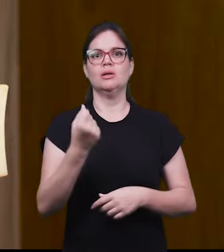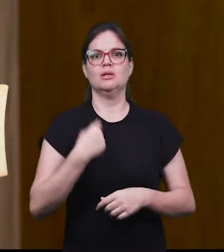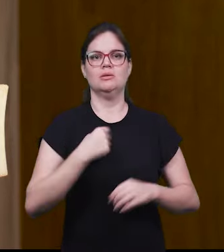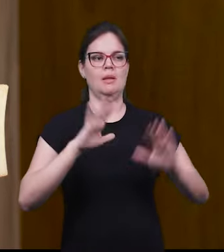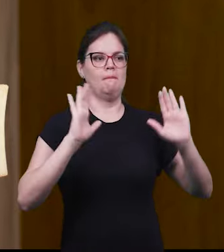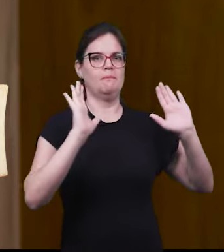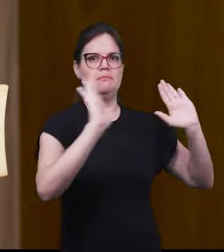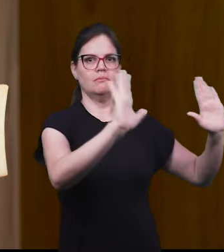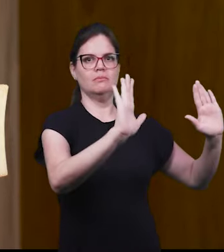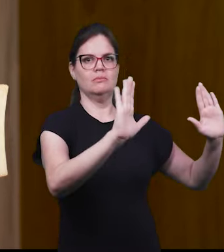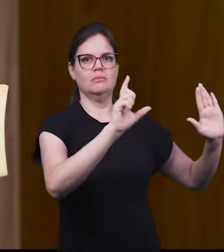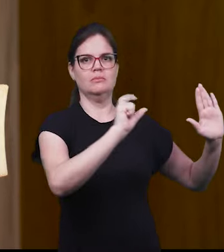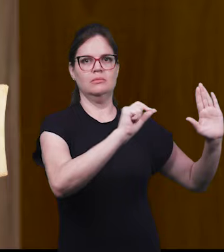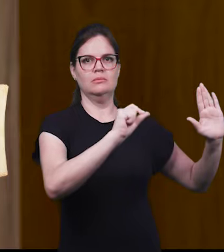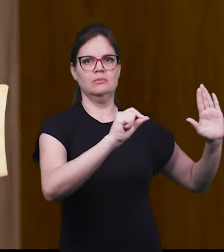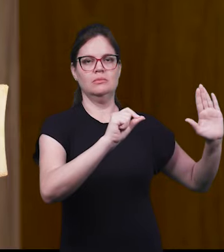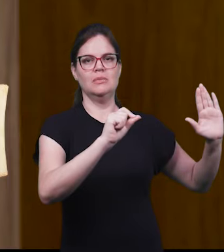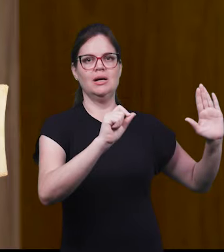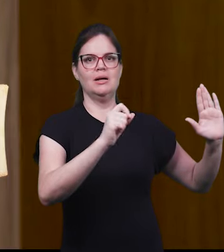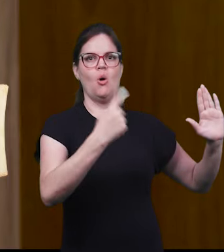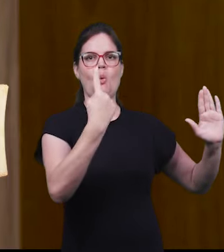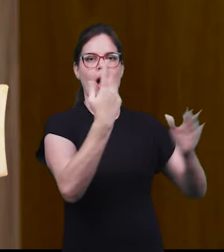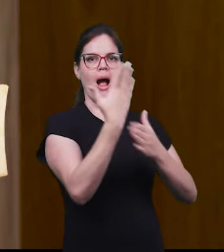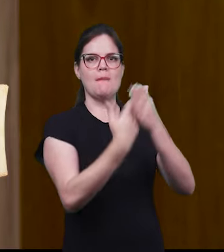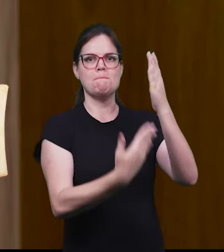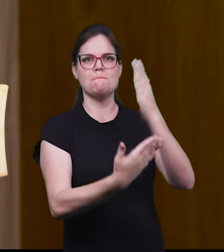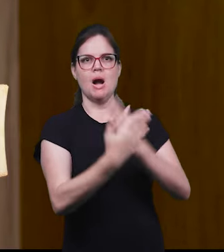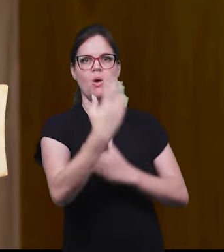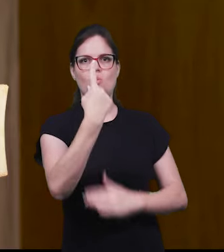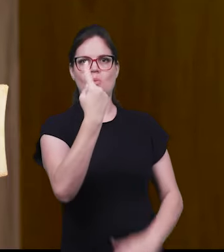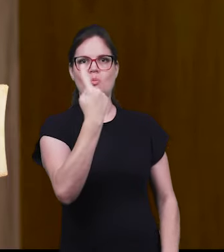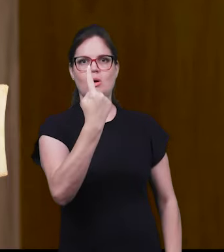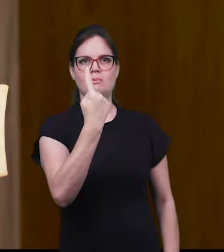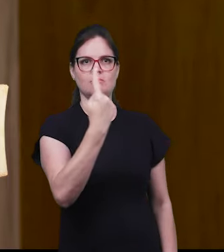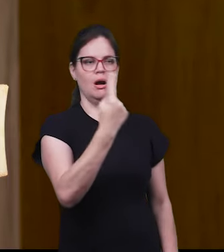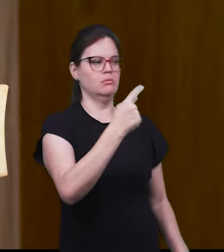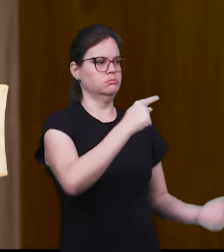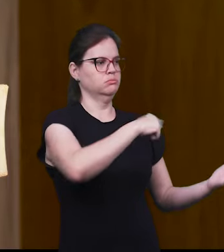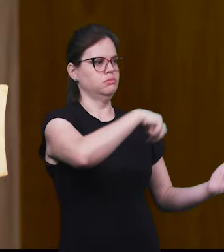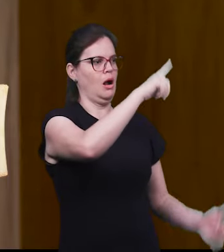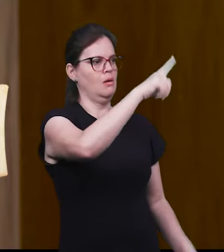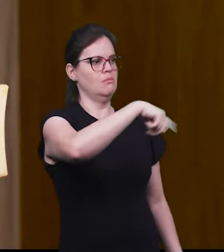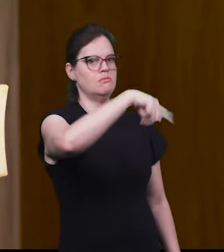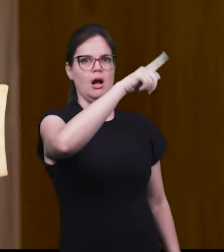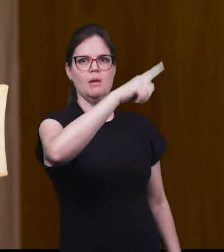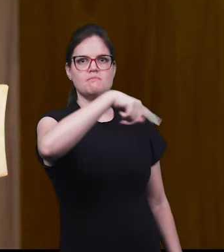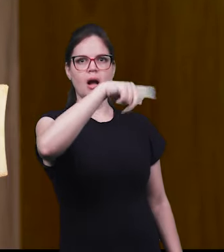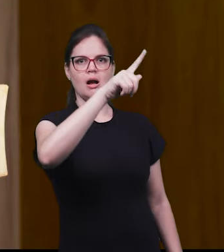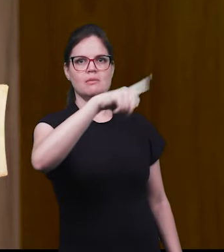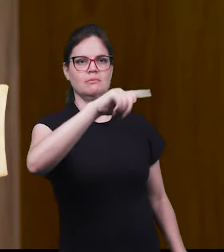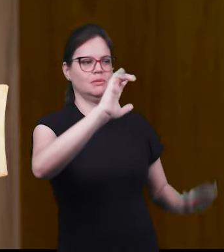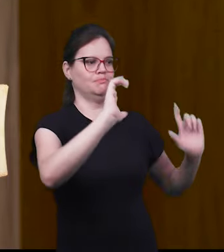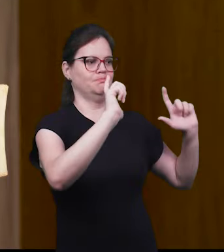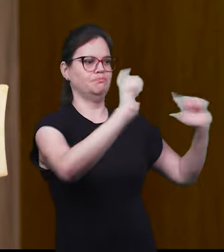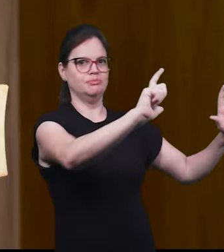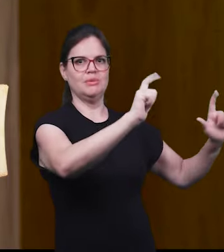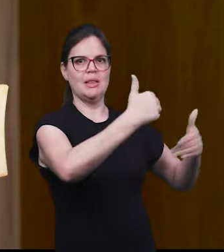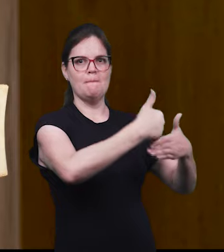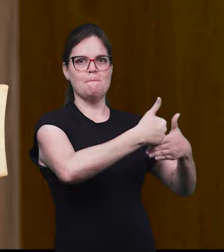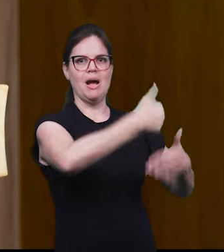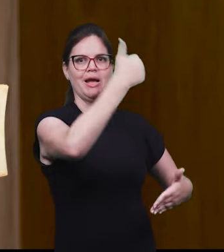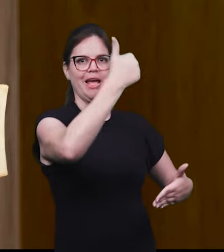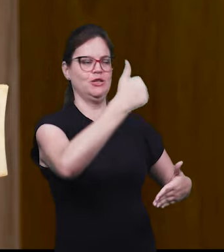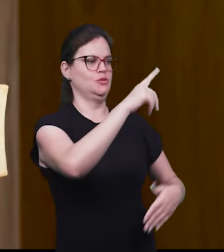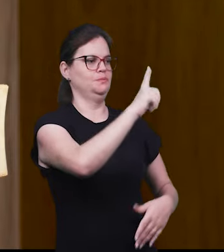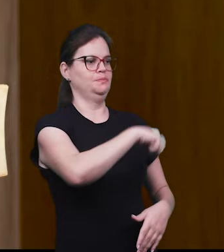na parede? Mene, mene, escrito, com uma linguagem que eles não